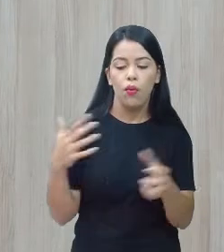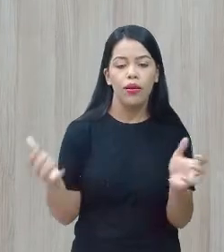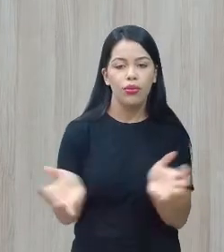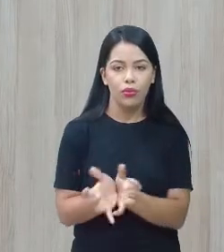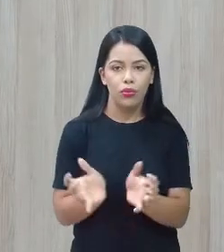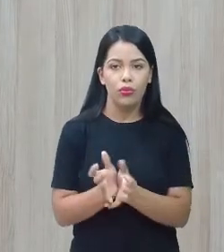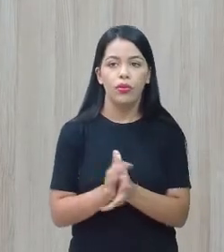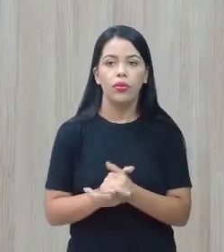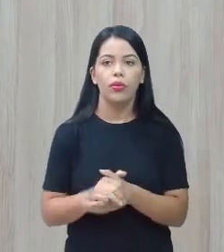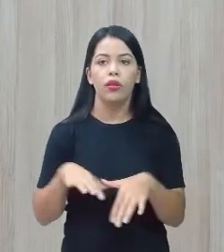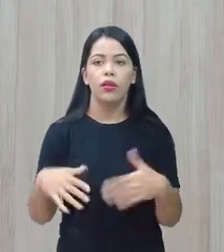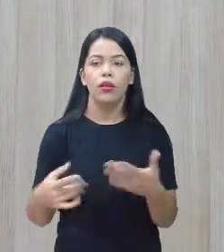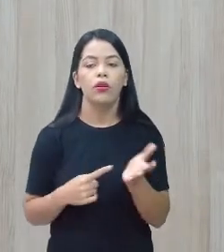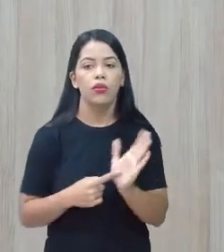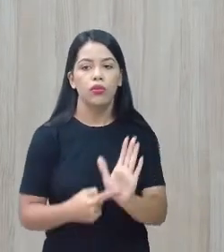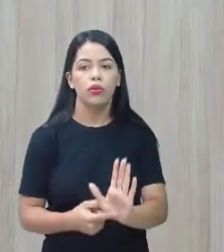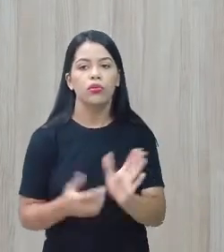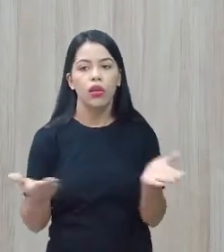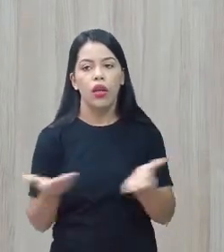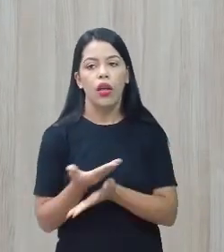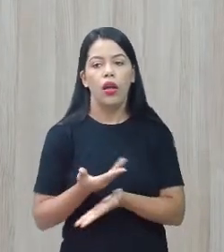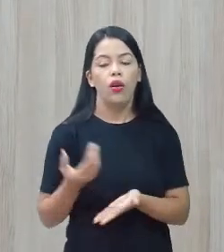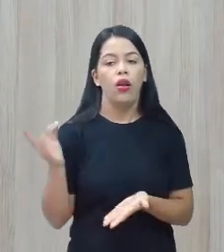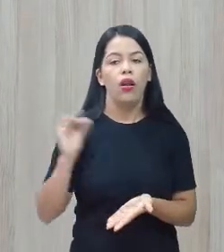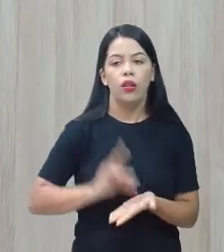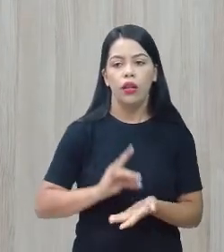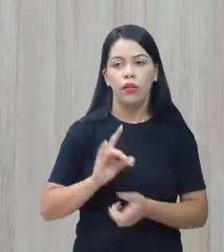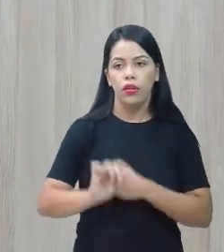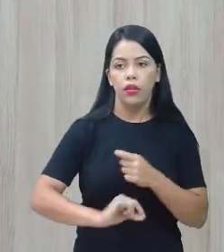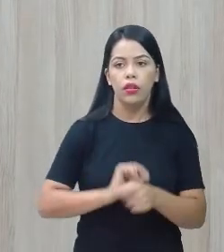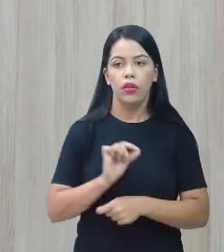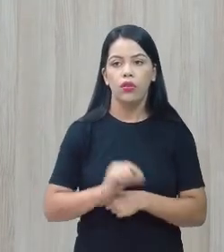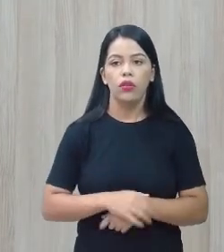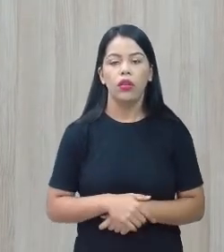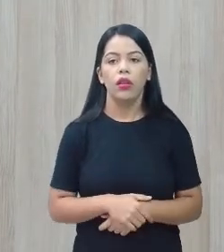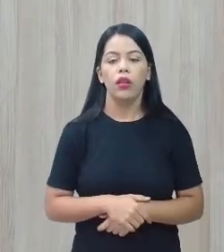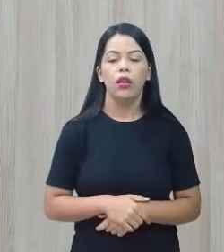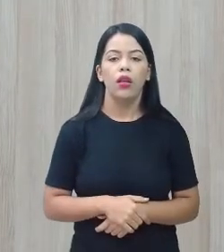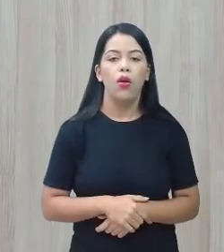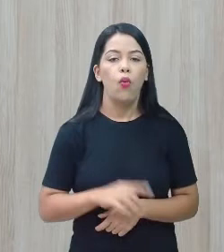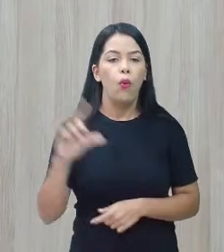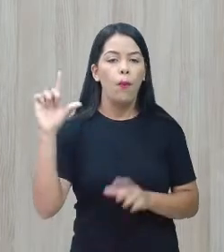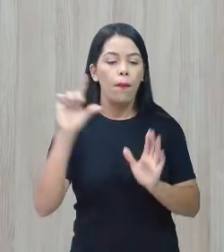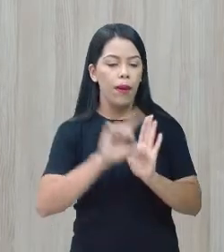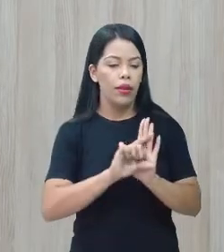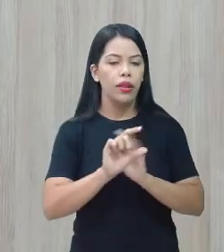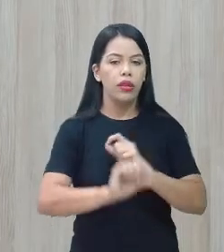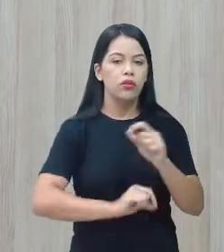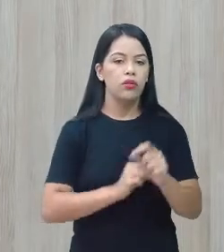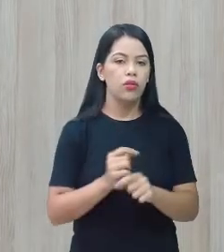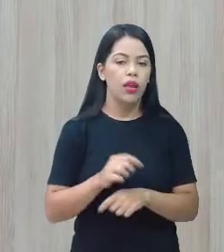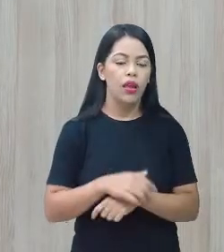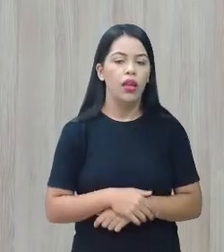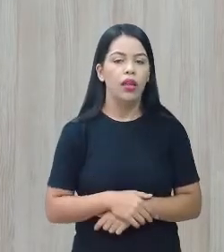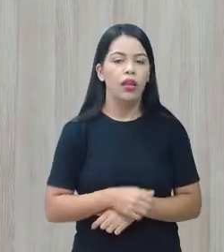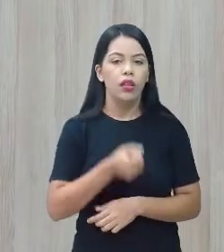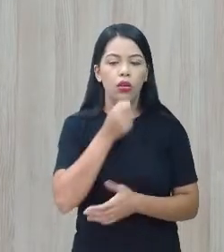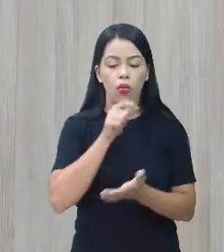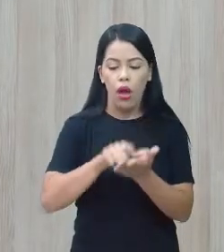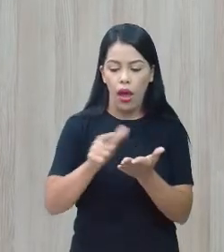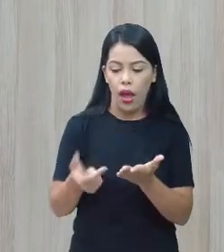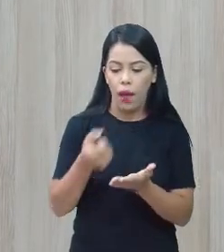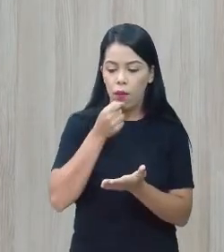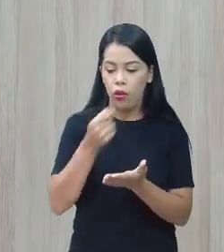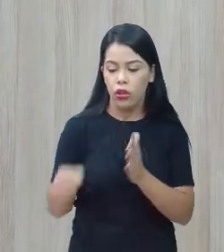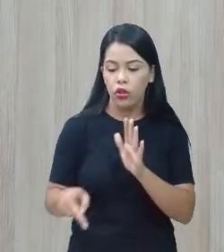Eu trouxe aqui, na verdade, um trechinho de uma crônica, uma reportagem do Jornal das